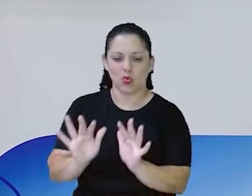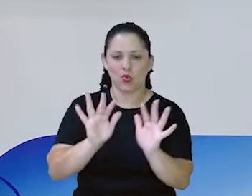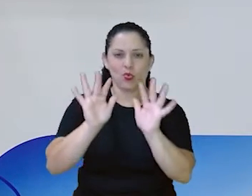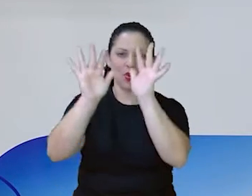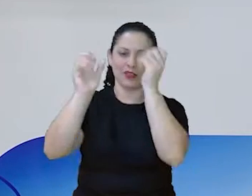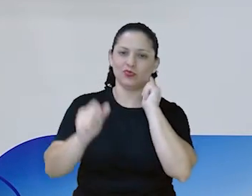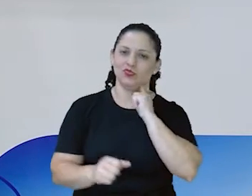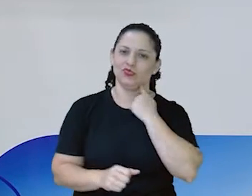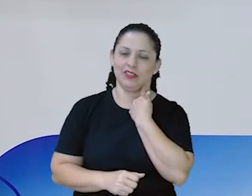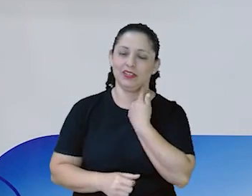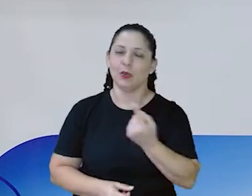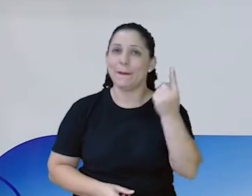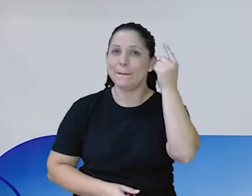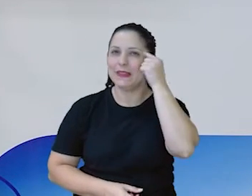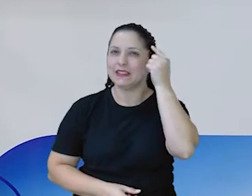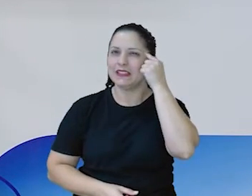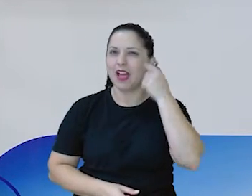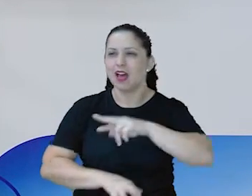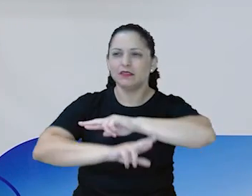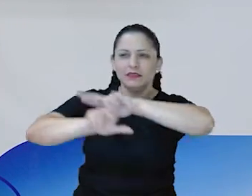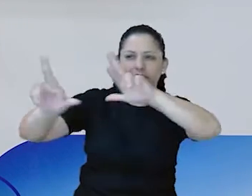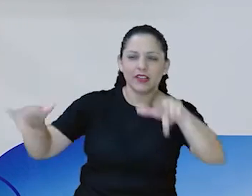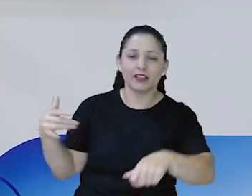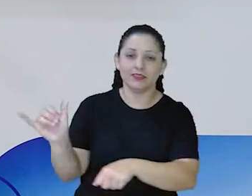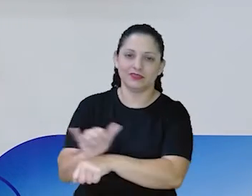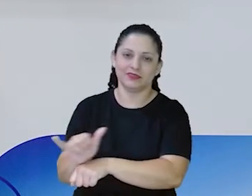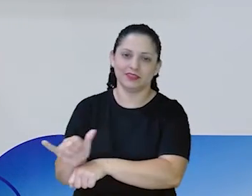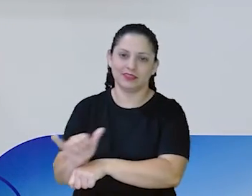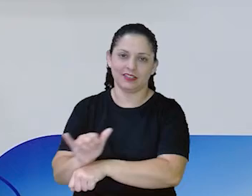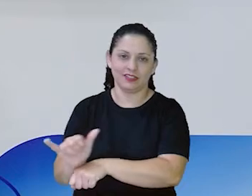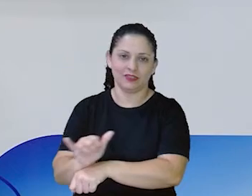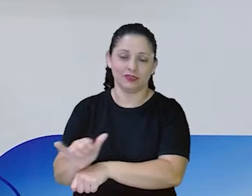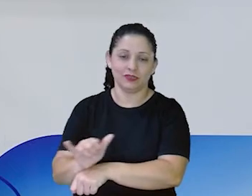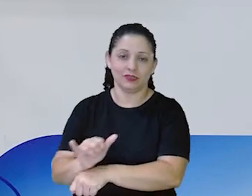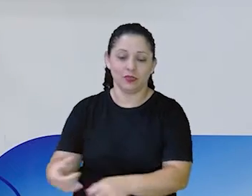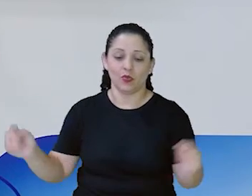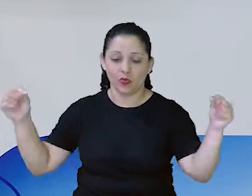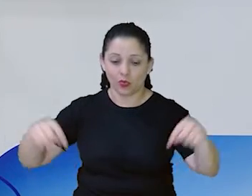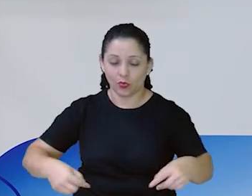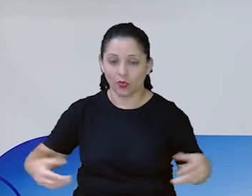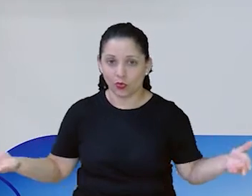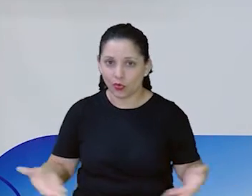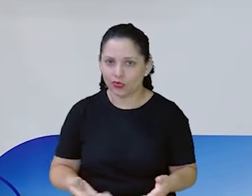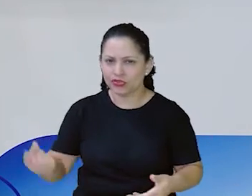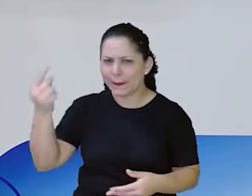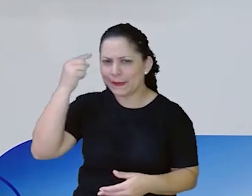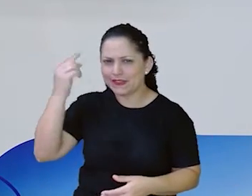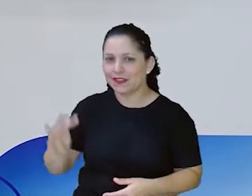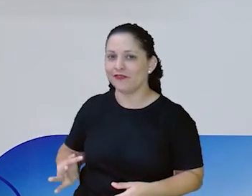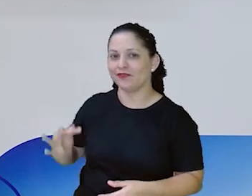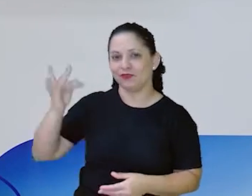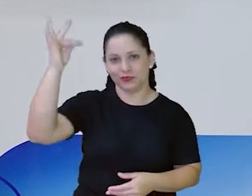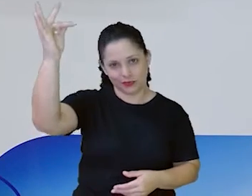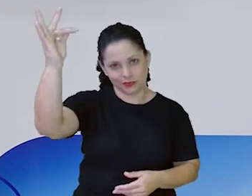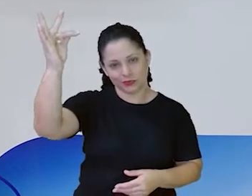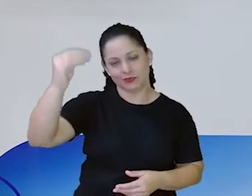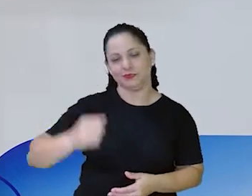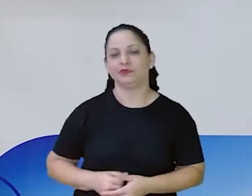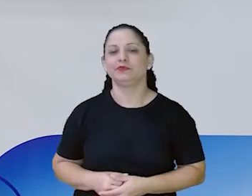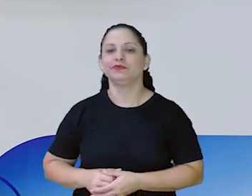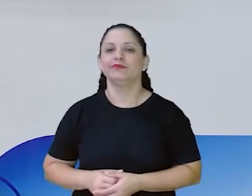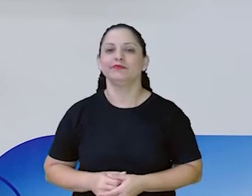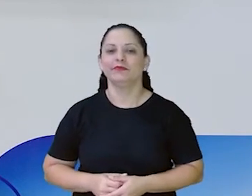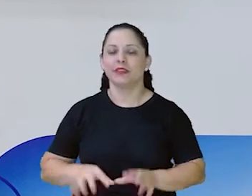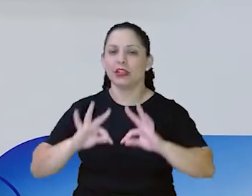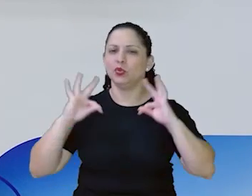a pensar em atender às nossas necessidades do presente, mas também pensar no futuro. Todas